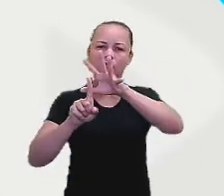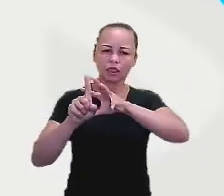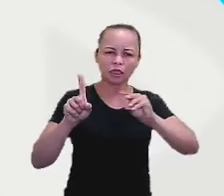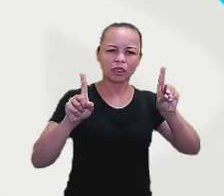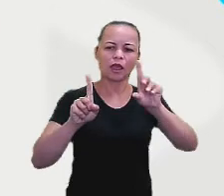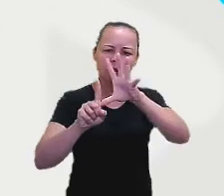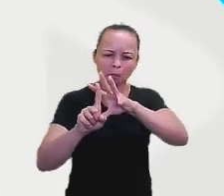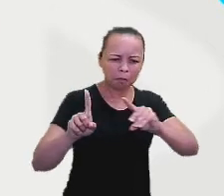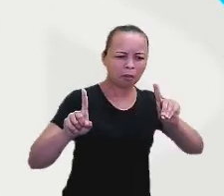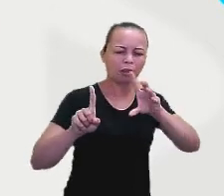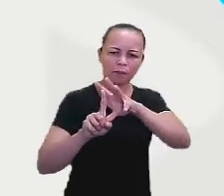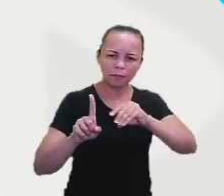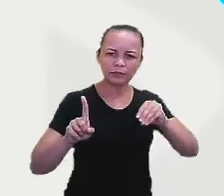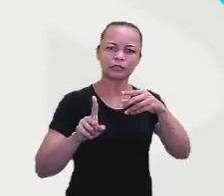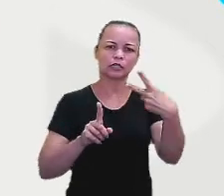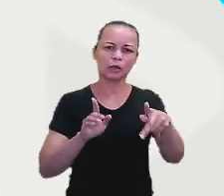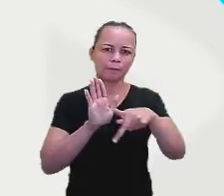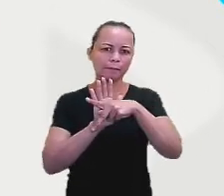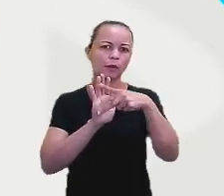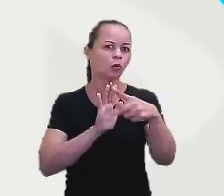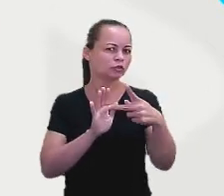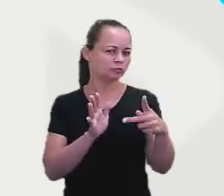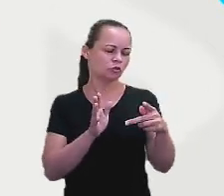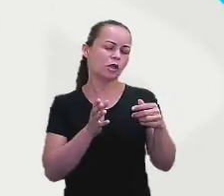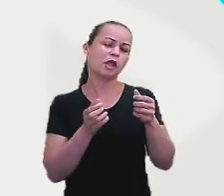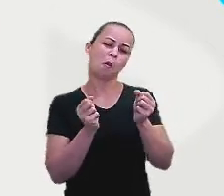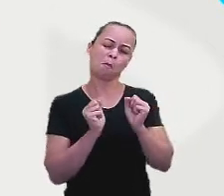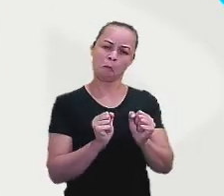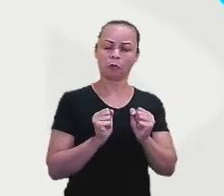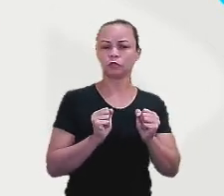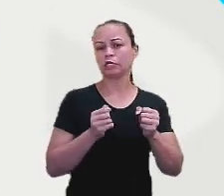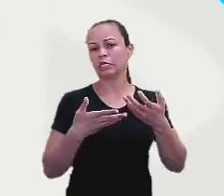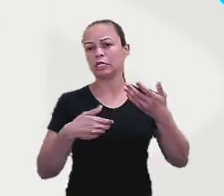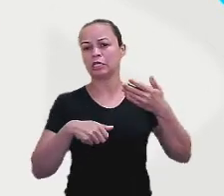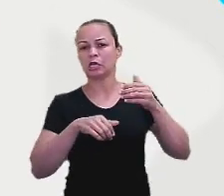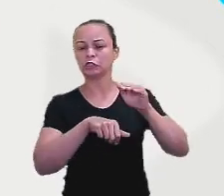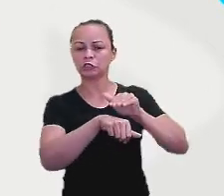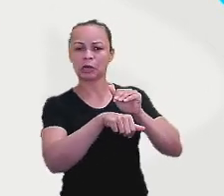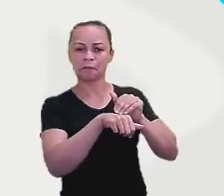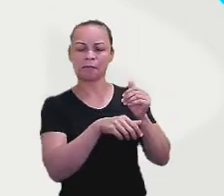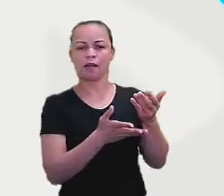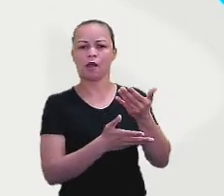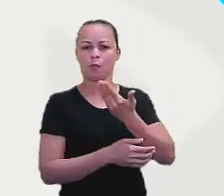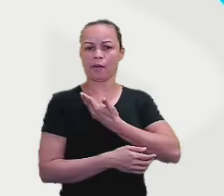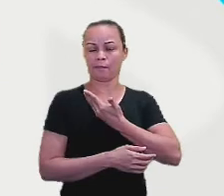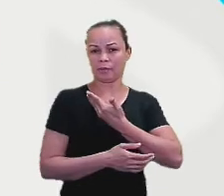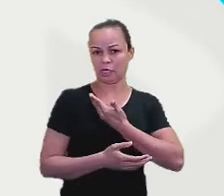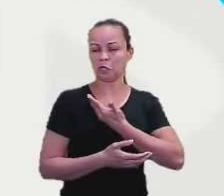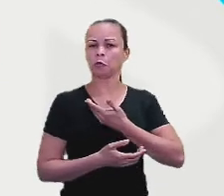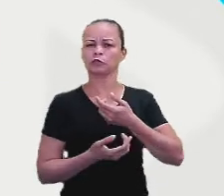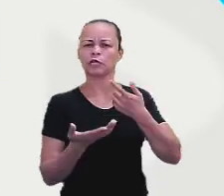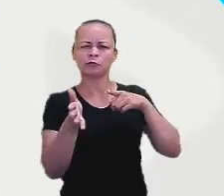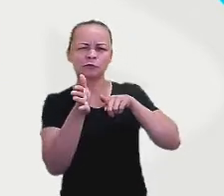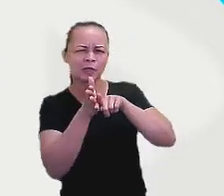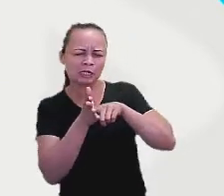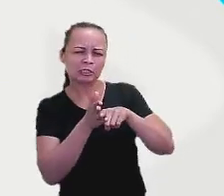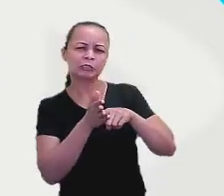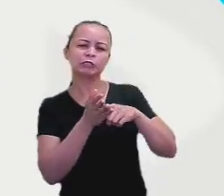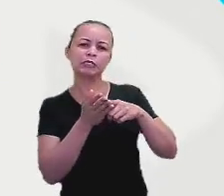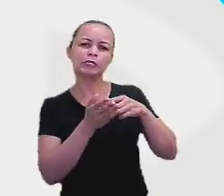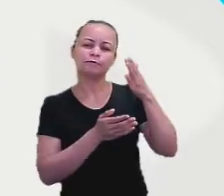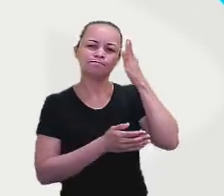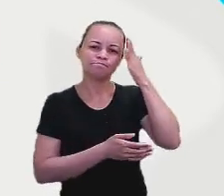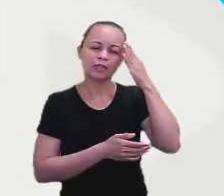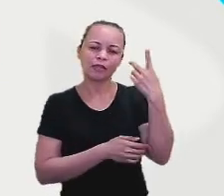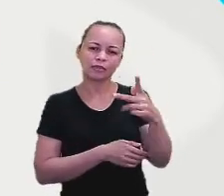mesmo. E aqui eu gostaria até de chamar, mas eu não vou fazer isso por uma questão de tempo. A gente tem aqui um grande especialista, né, que tem uma grande expertise,